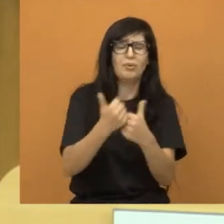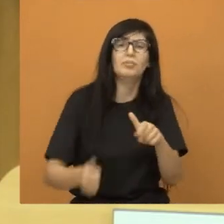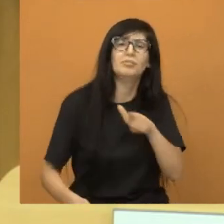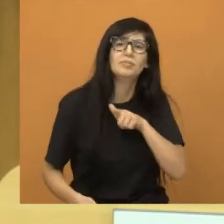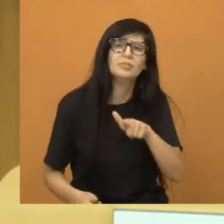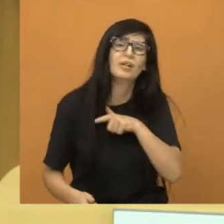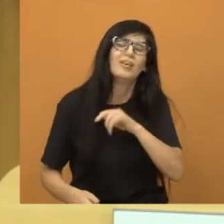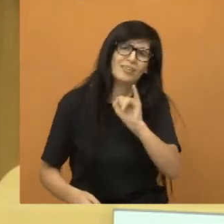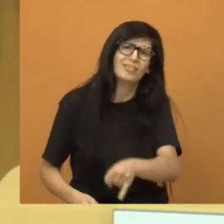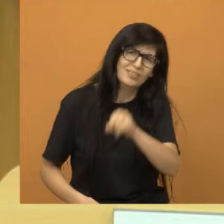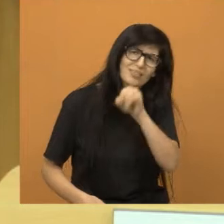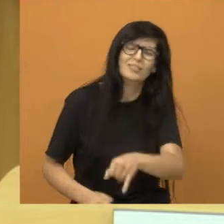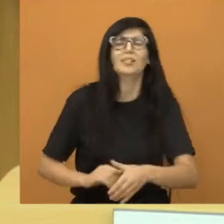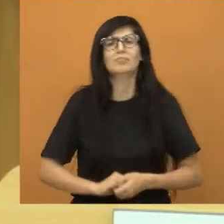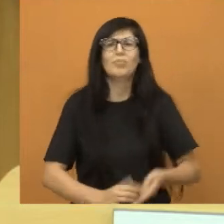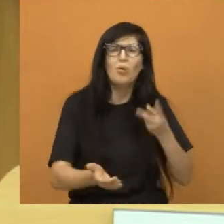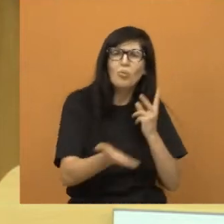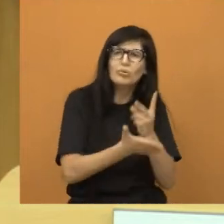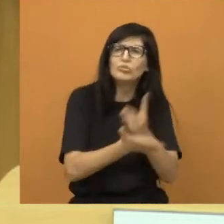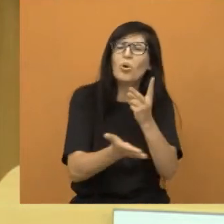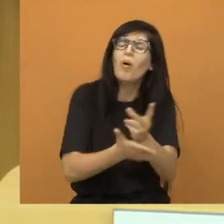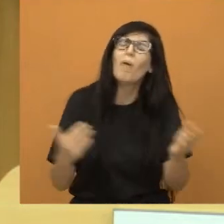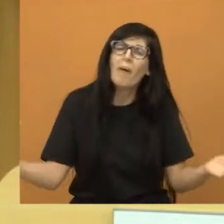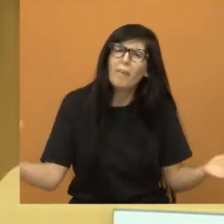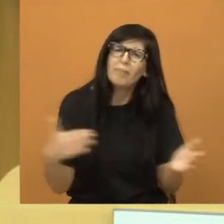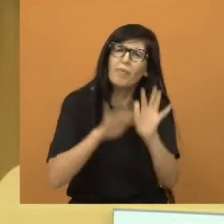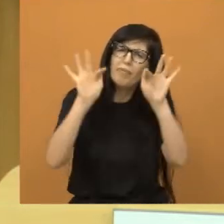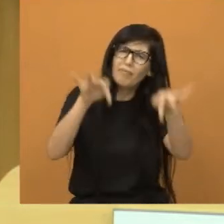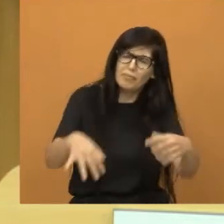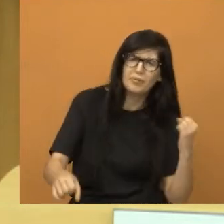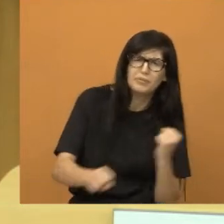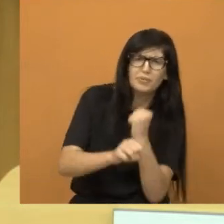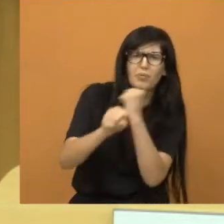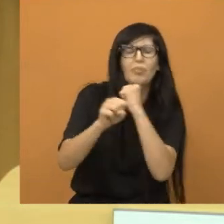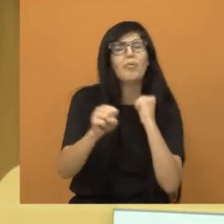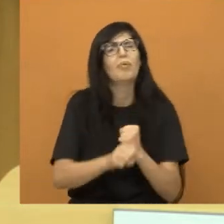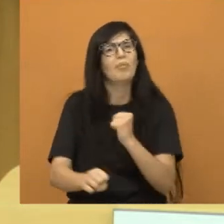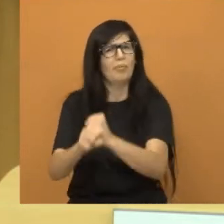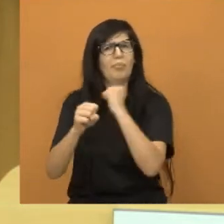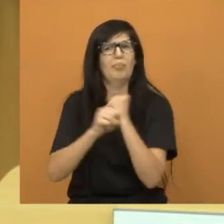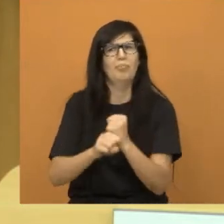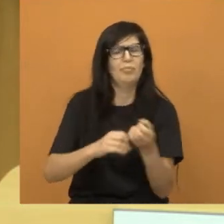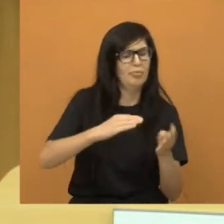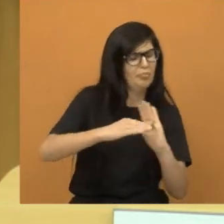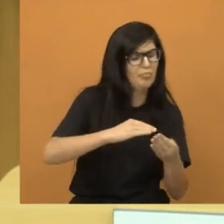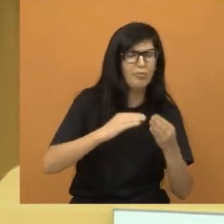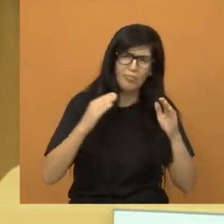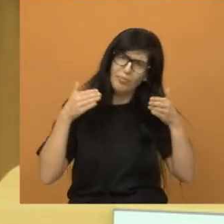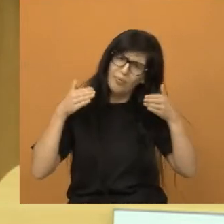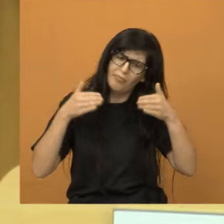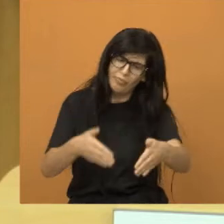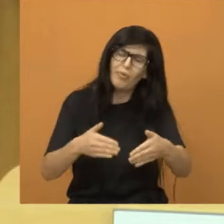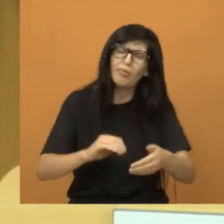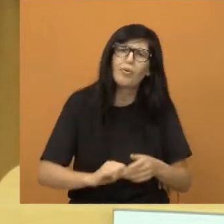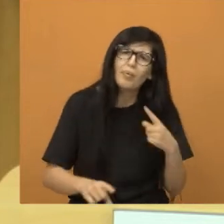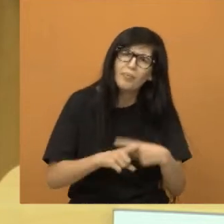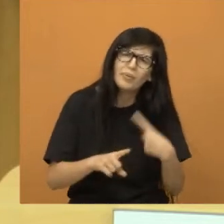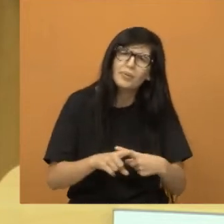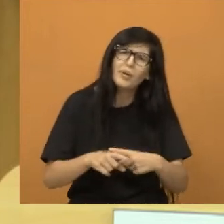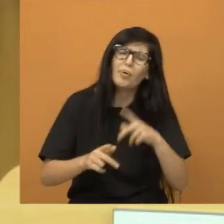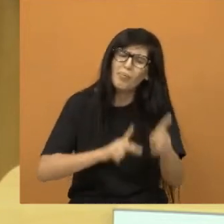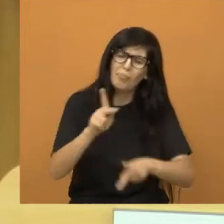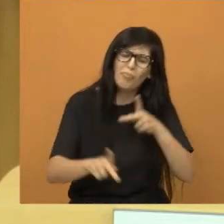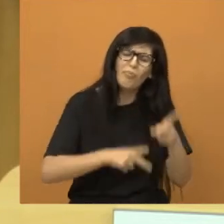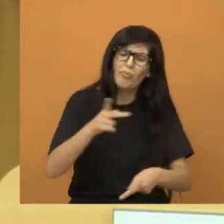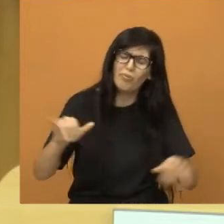o fim, para que efetivamente essas obras venham a ocorrer no Jardim Emília, e essa população que sofre